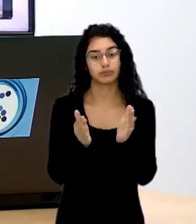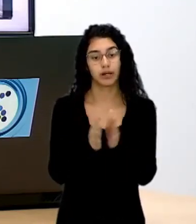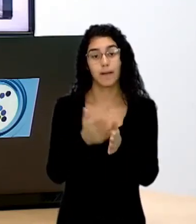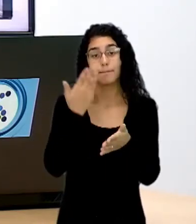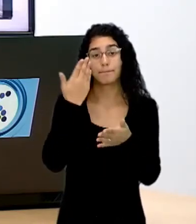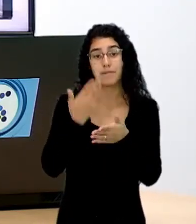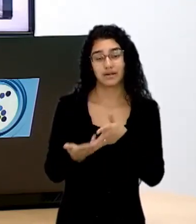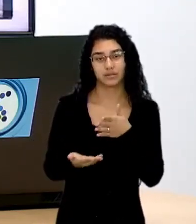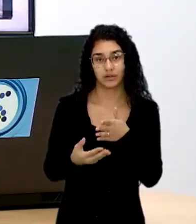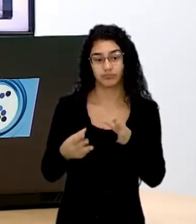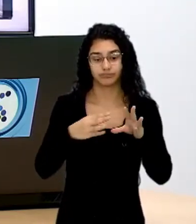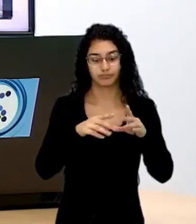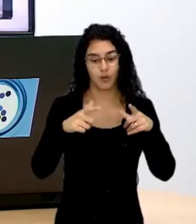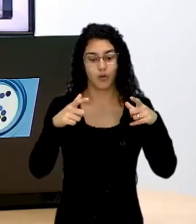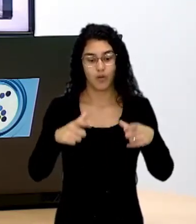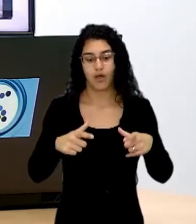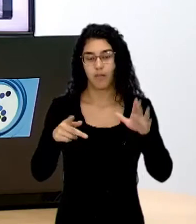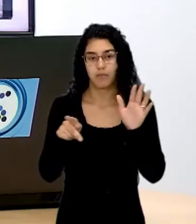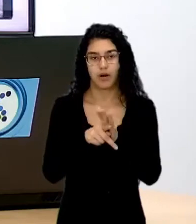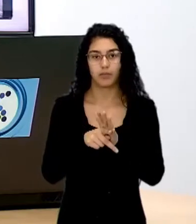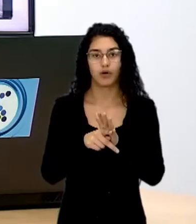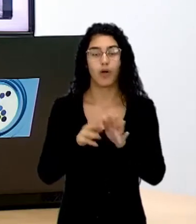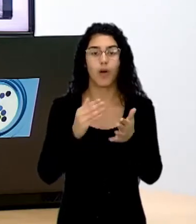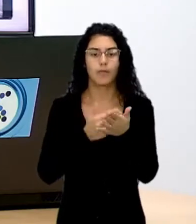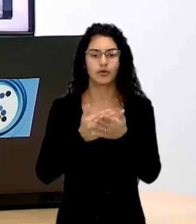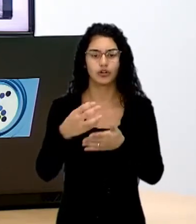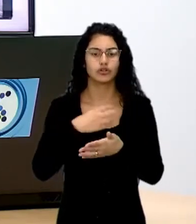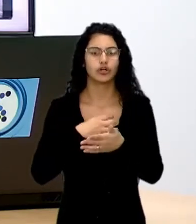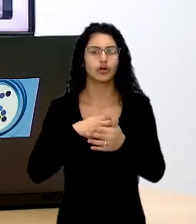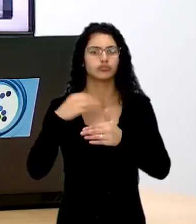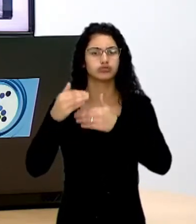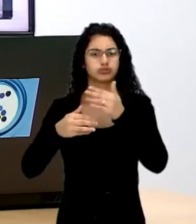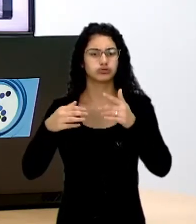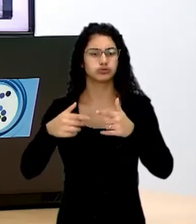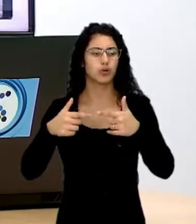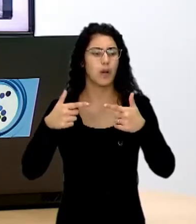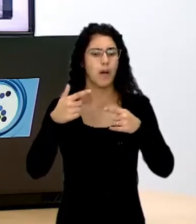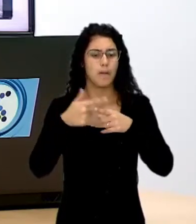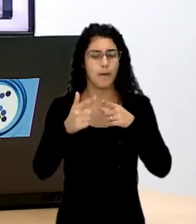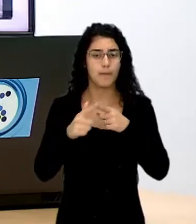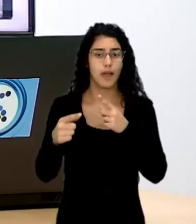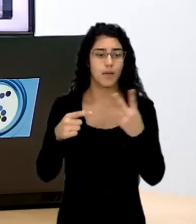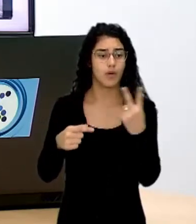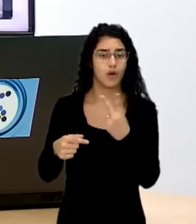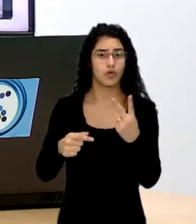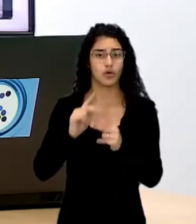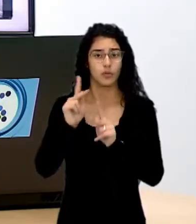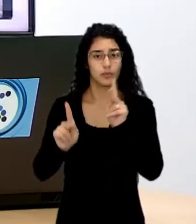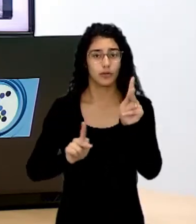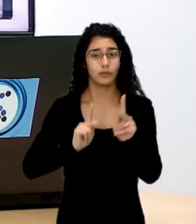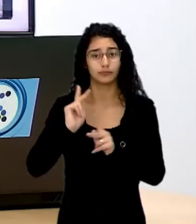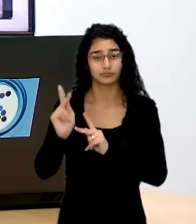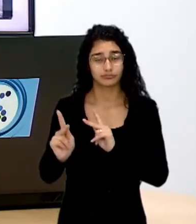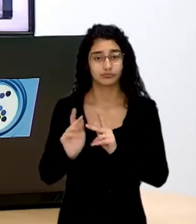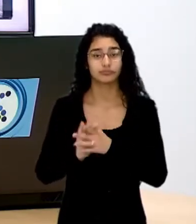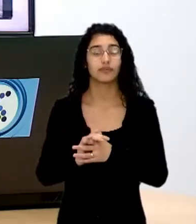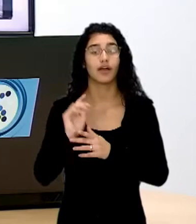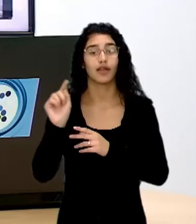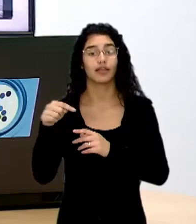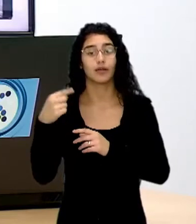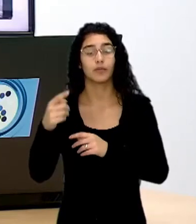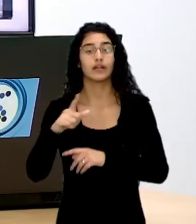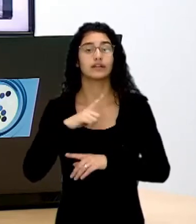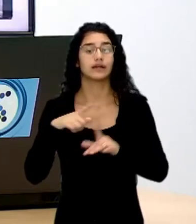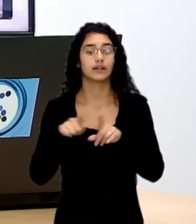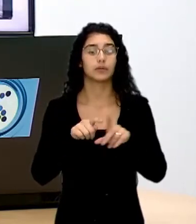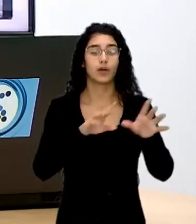perderam as suas terras. Isso começou a gerar diferentes conflitos entre as duas populações e depois você tem